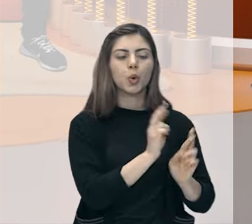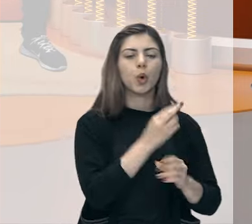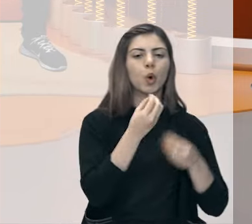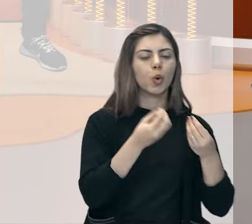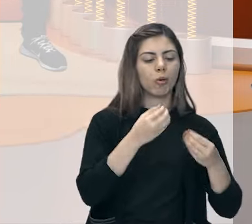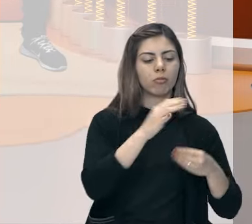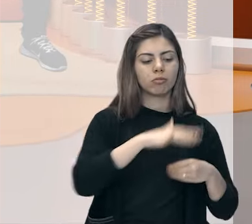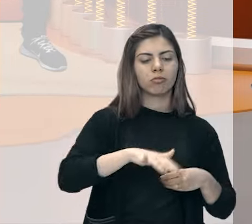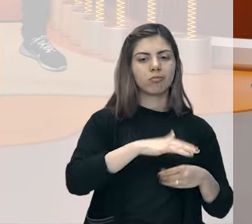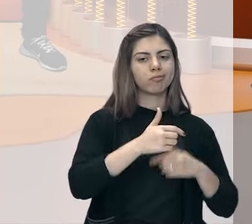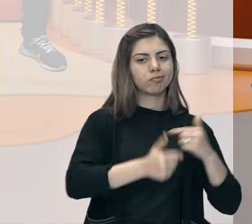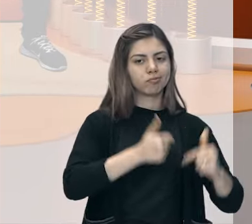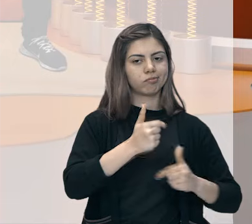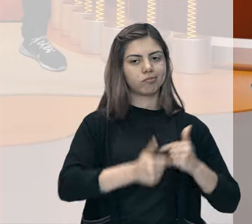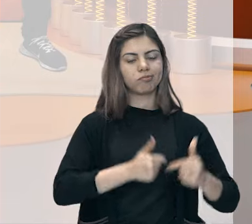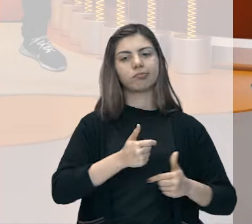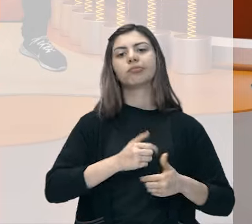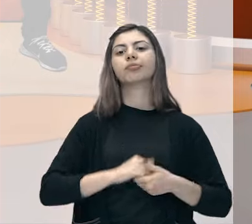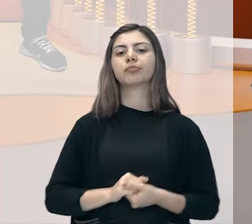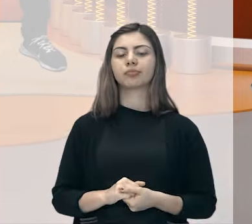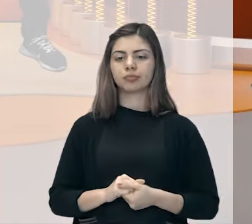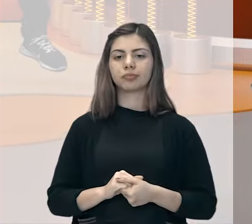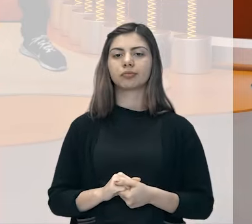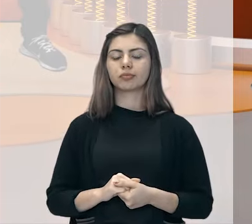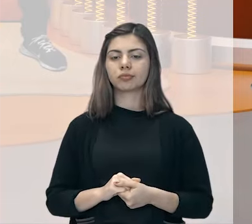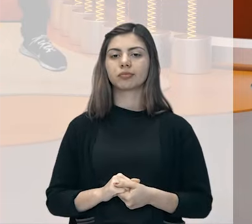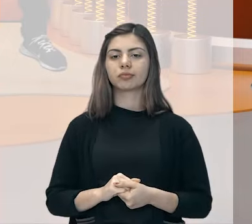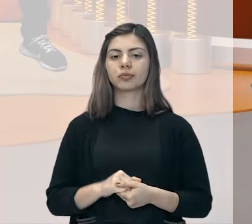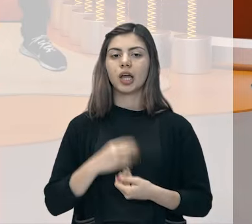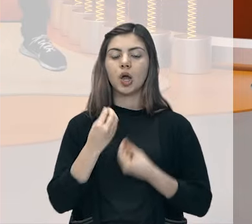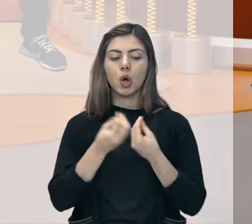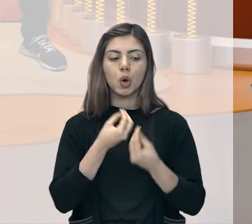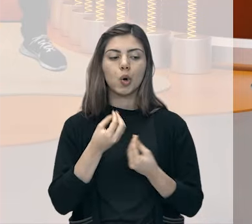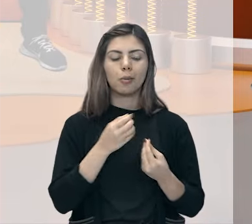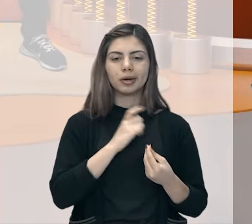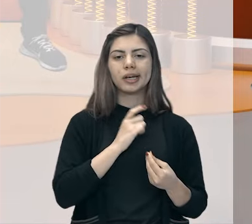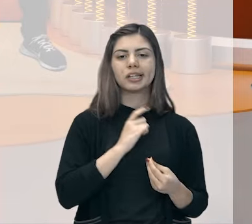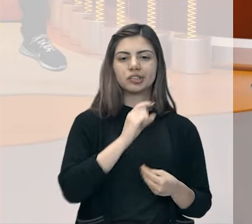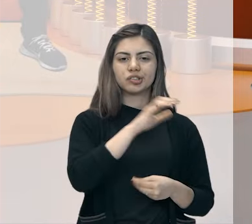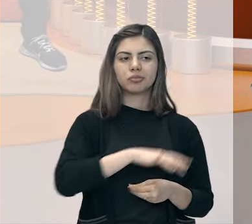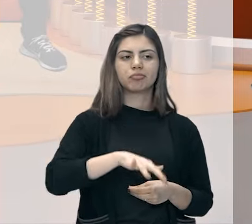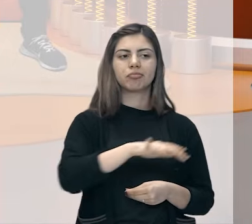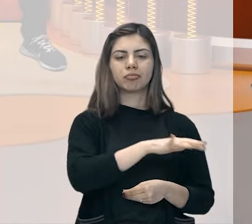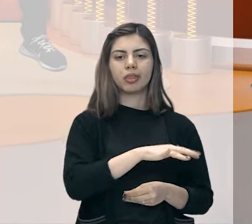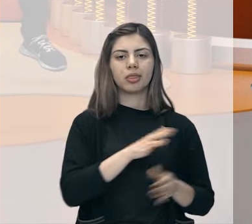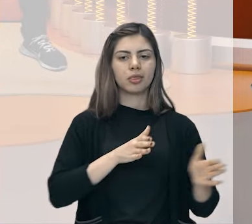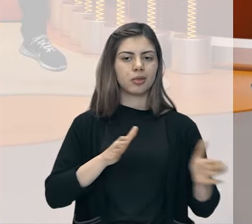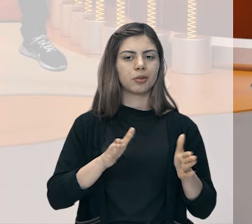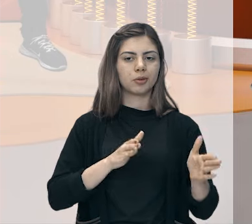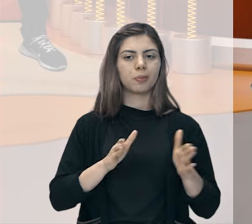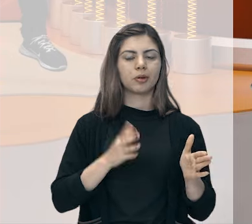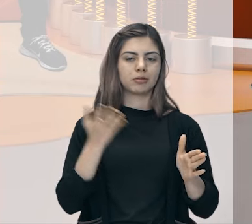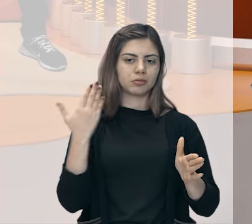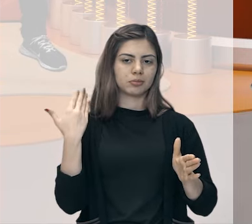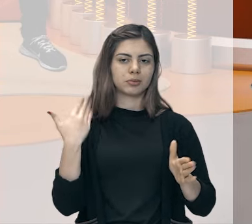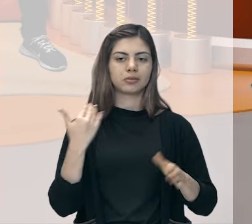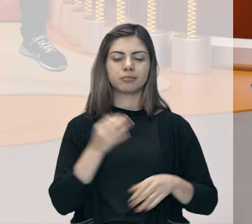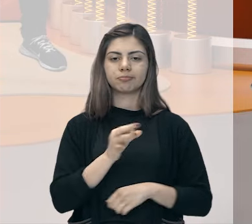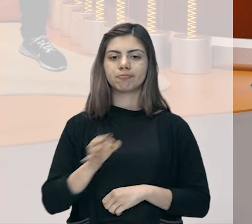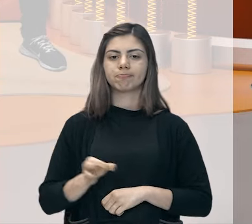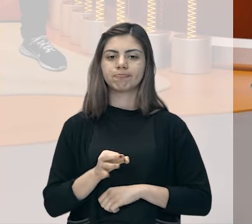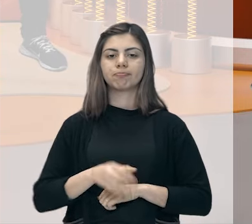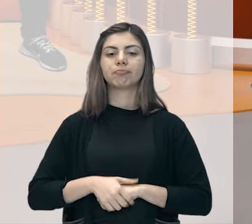dessas mudanças, dessas relações de trabalho que vão estar acontecendo ali no período da antiguidade.